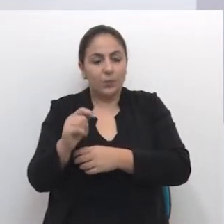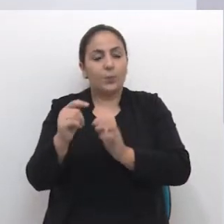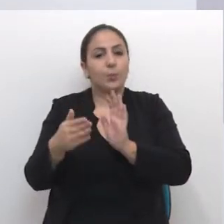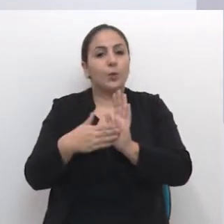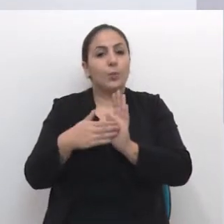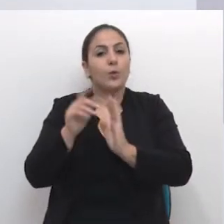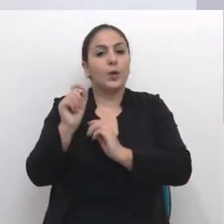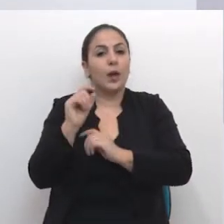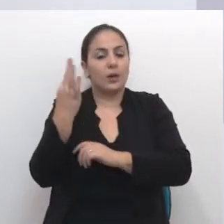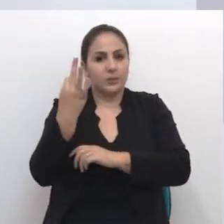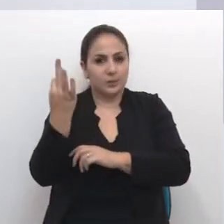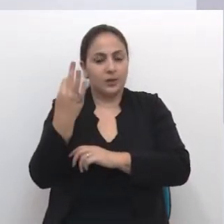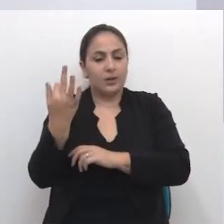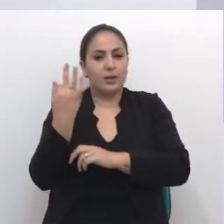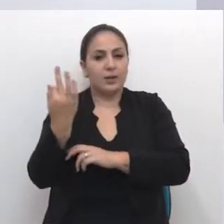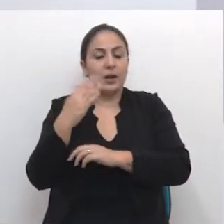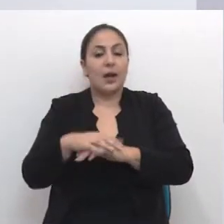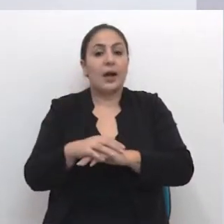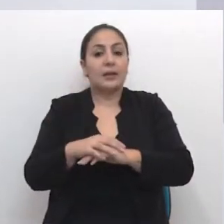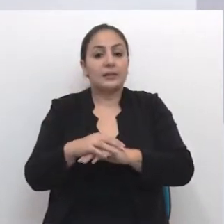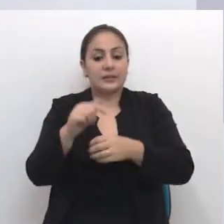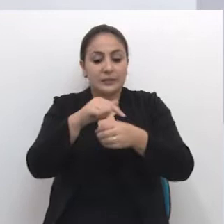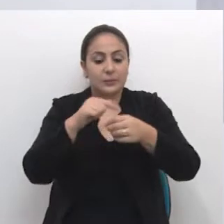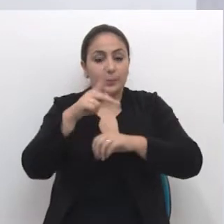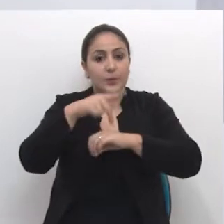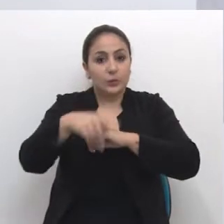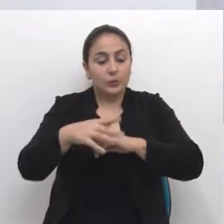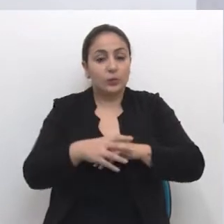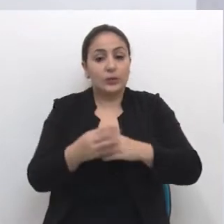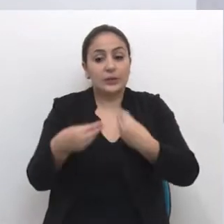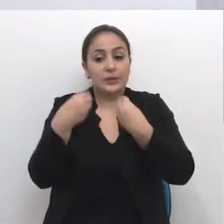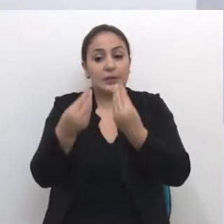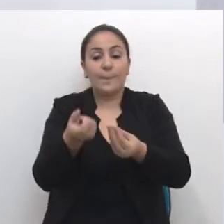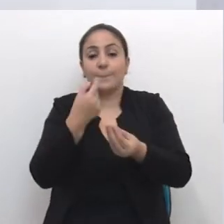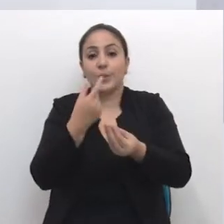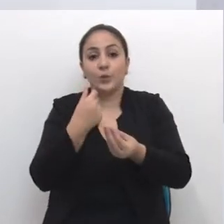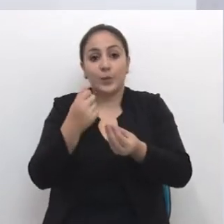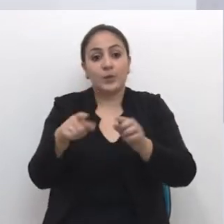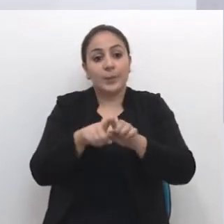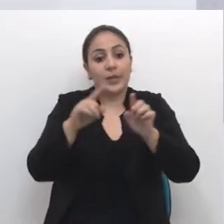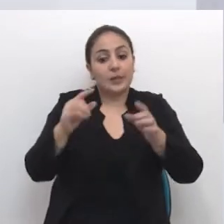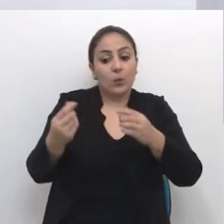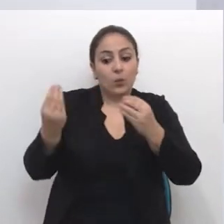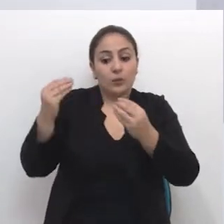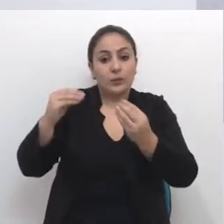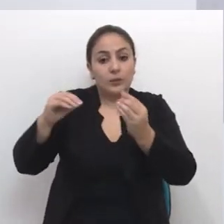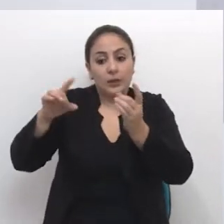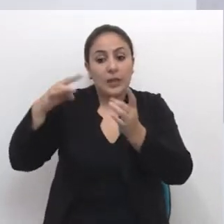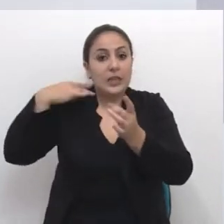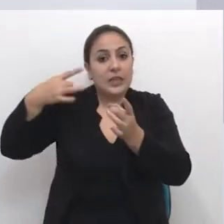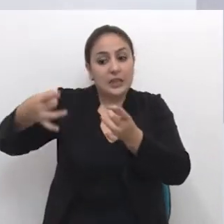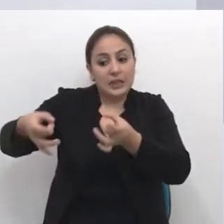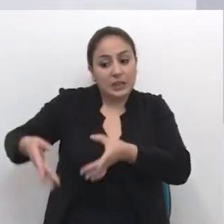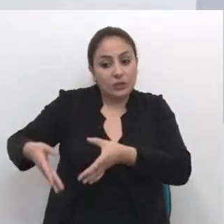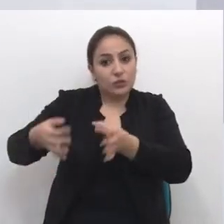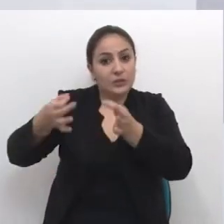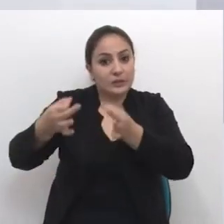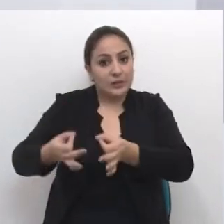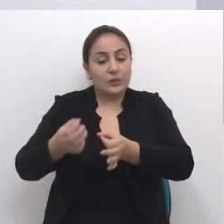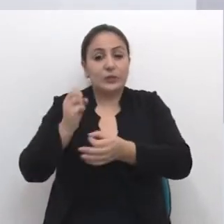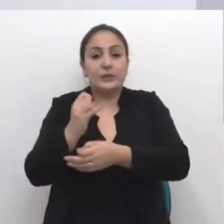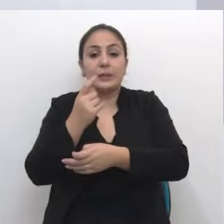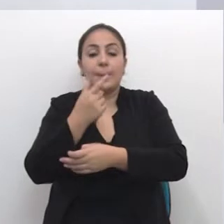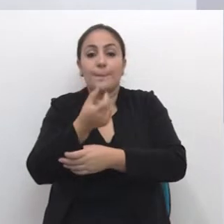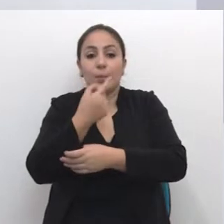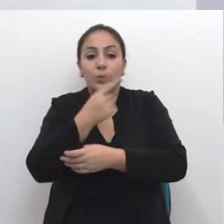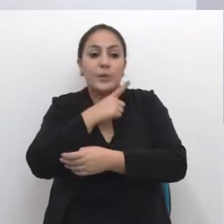Passo Fundo na doação de medicamentos e descarte correto de medicamentos